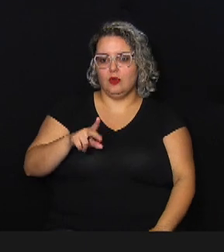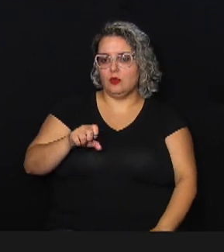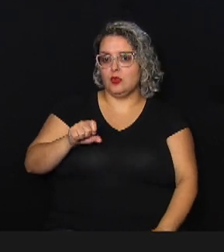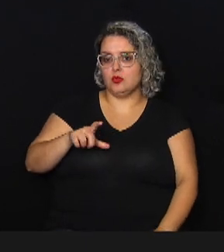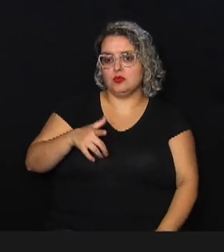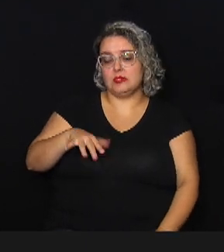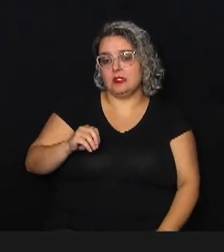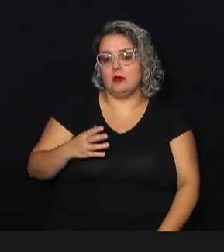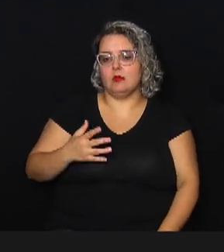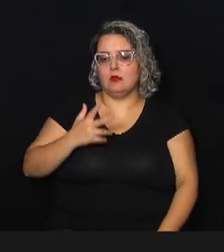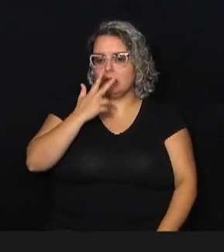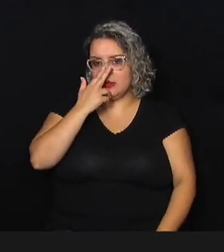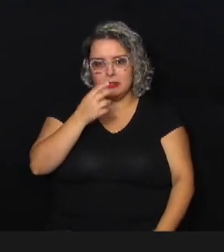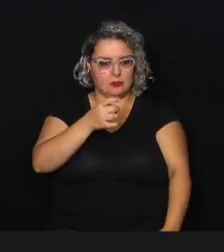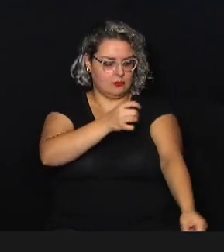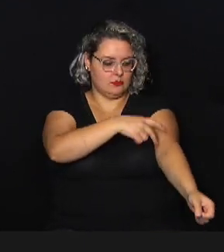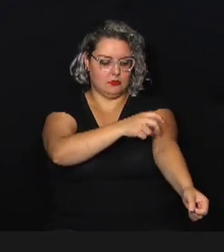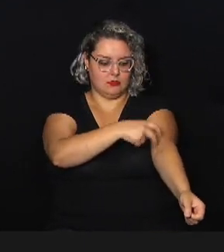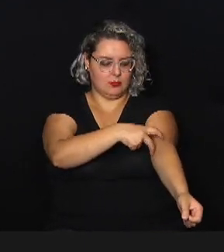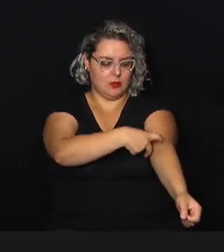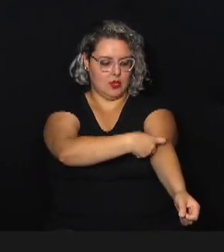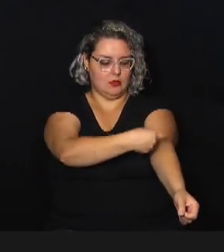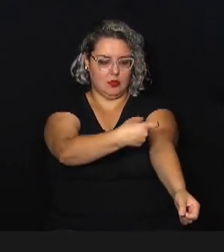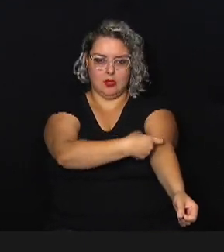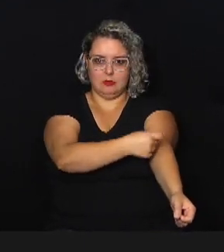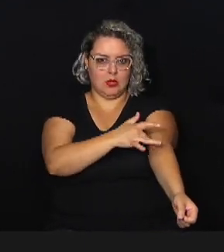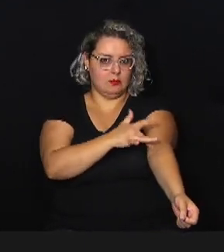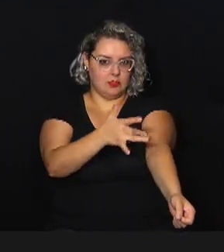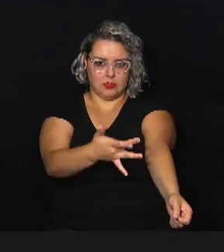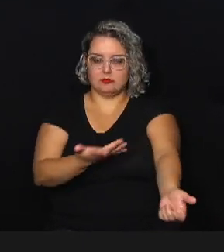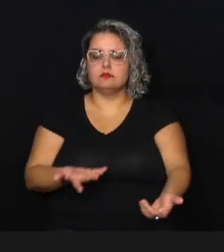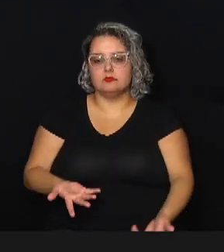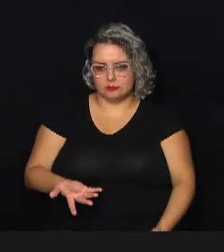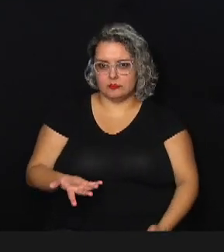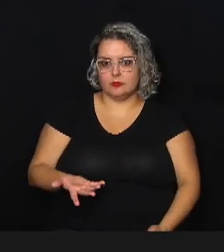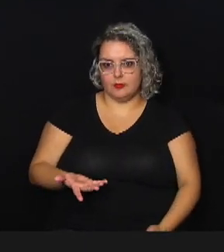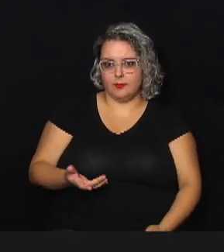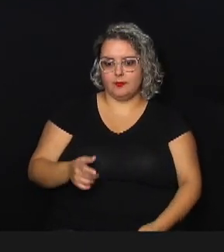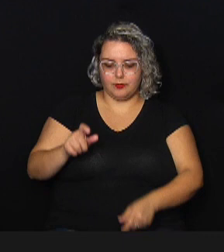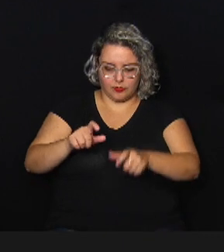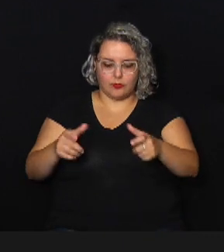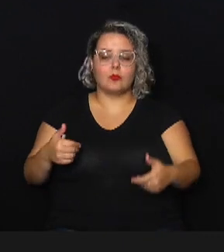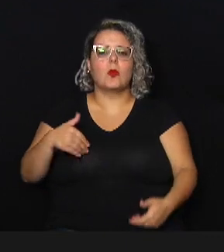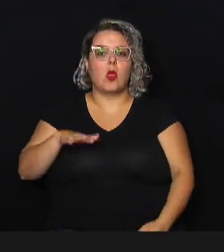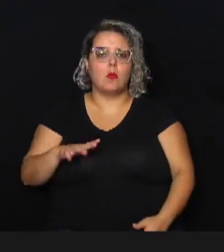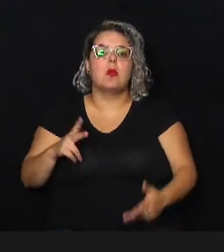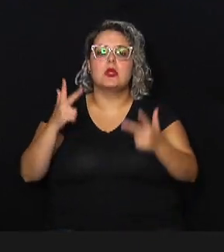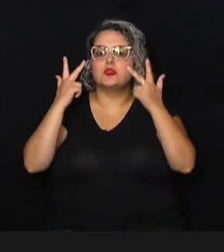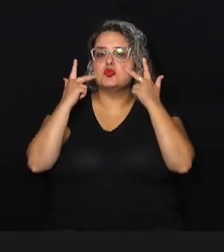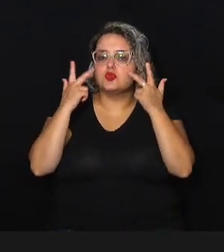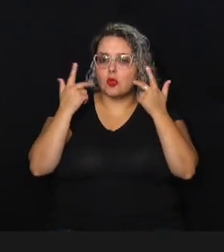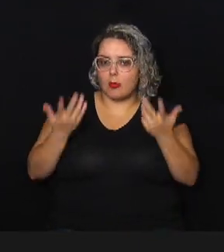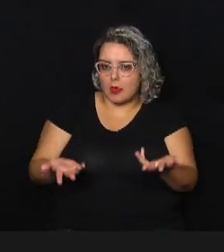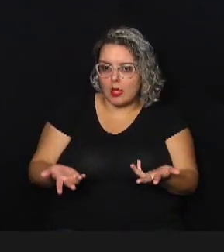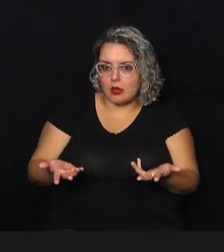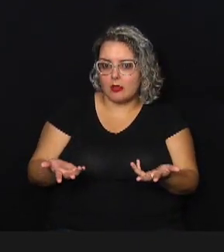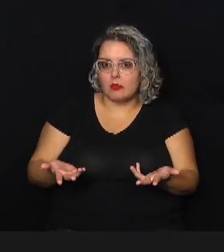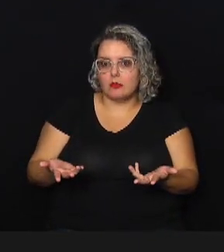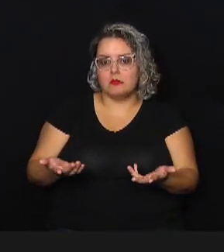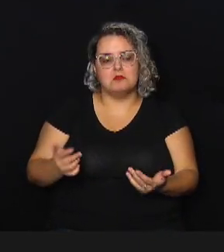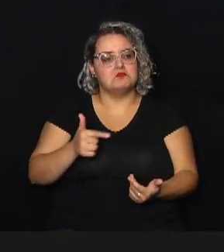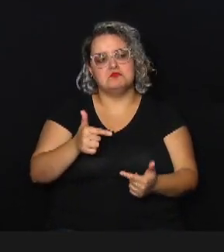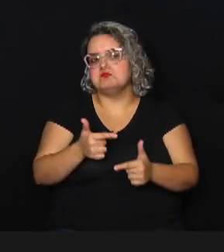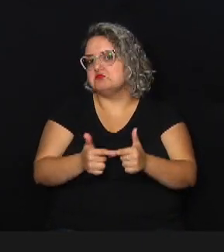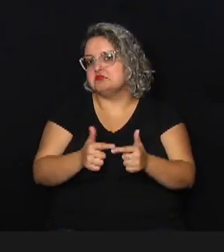se fosse uma doação de sangue, tá? Então, pro doador é mais tranquilo, tá? Sem grandes